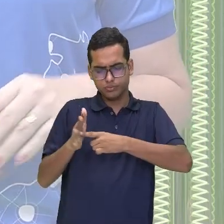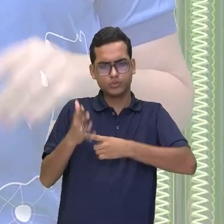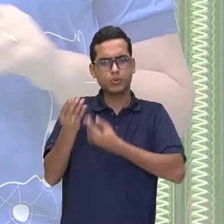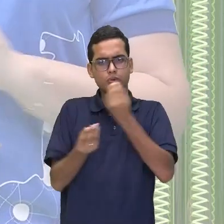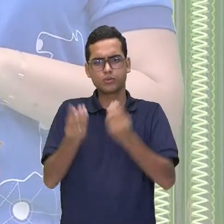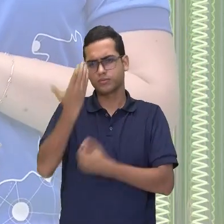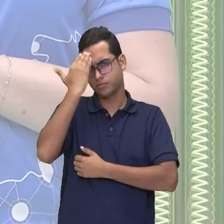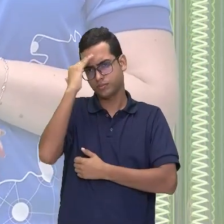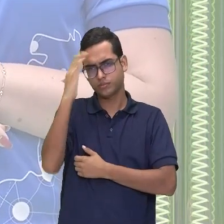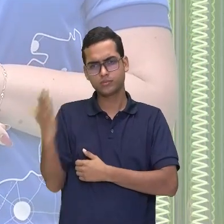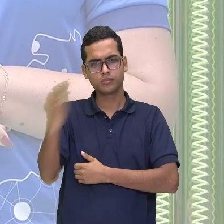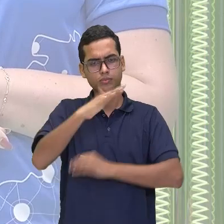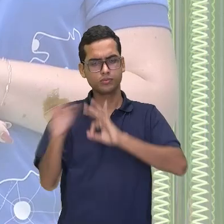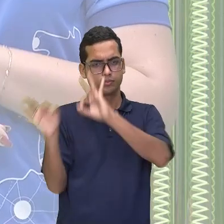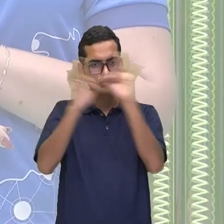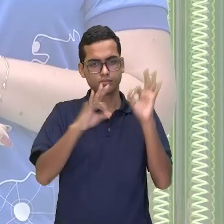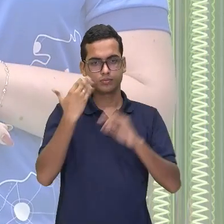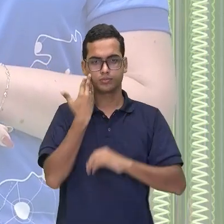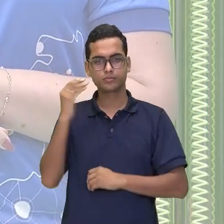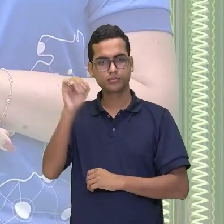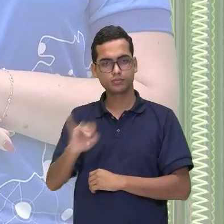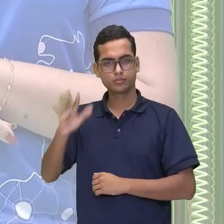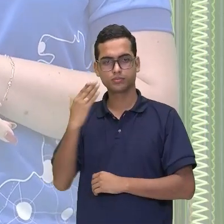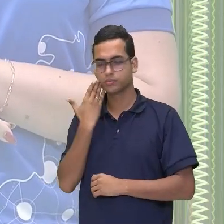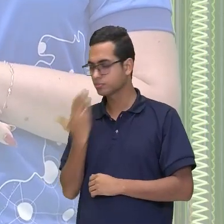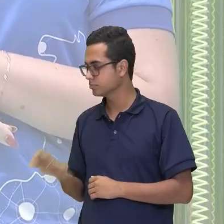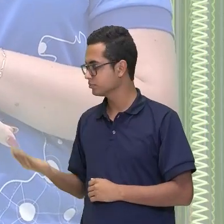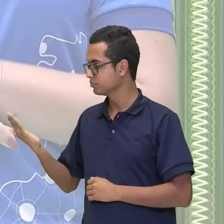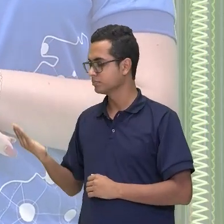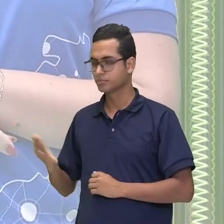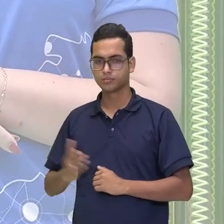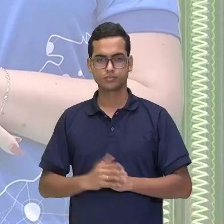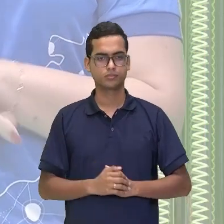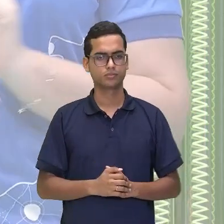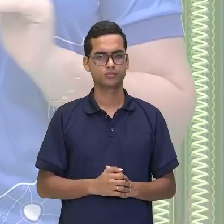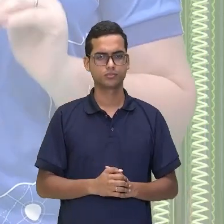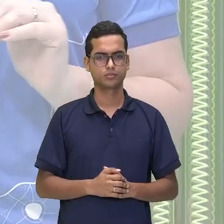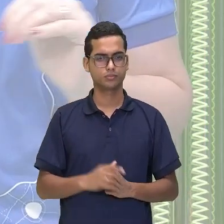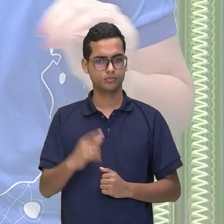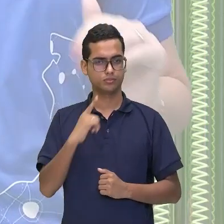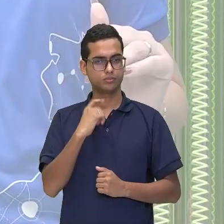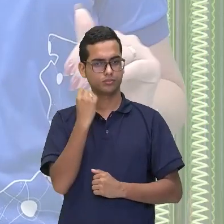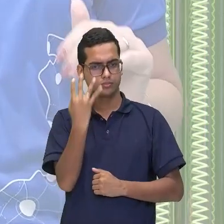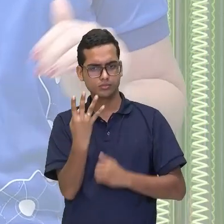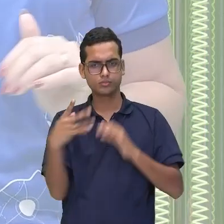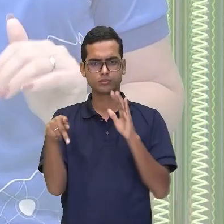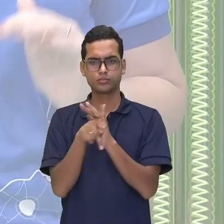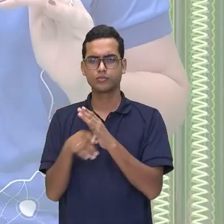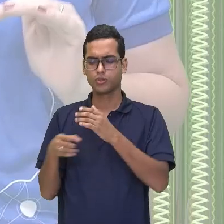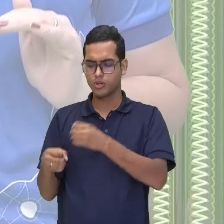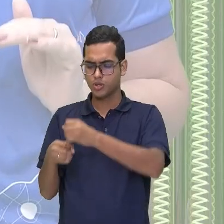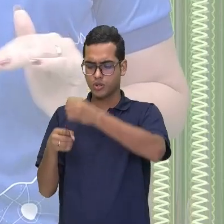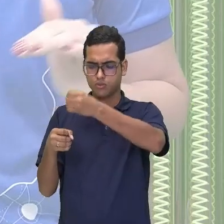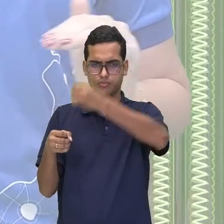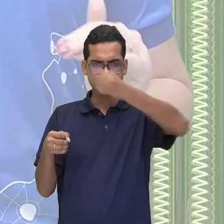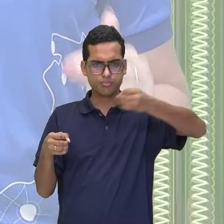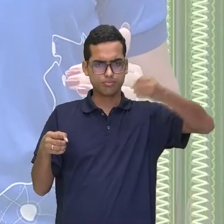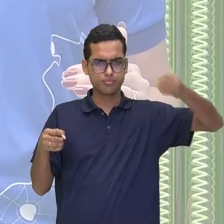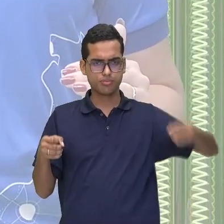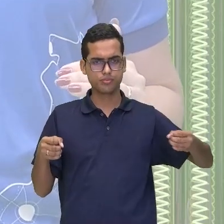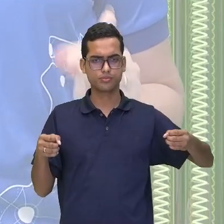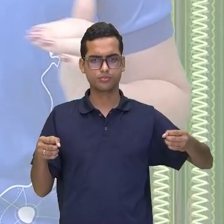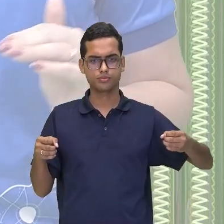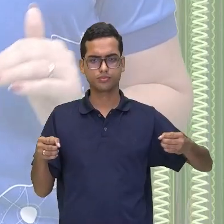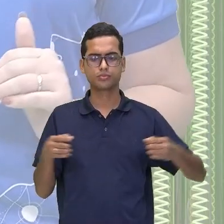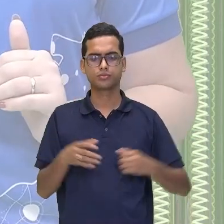Então, observe aí, olha, que nós temos aqueles motores que vão ter 4 cilindros em linha, tá? Então, é o